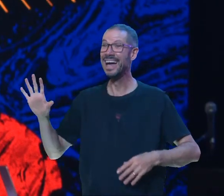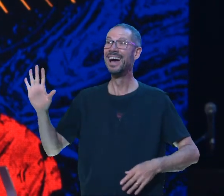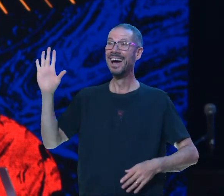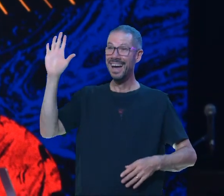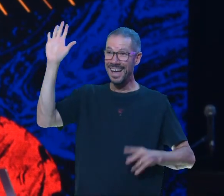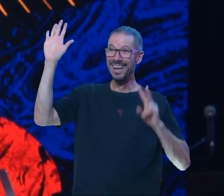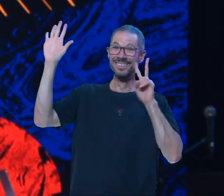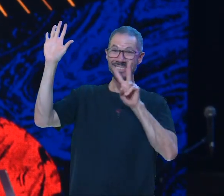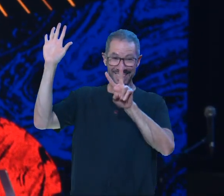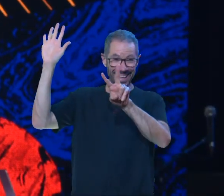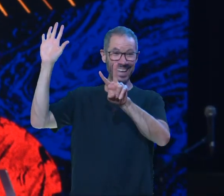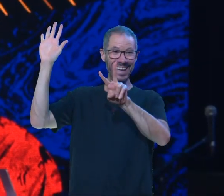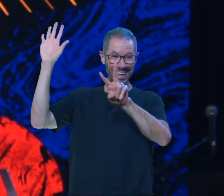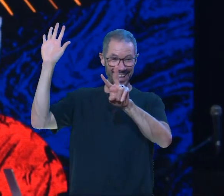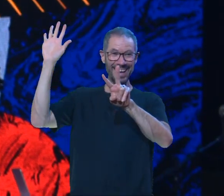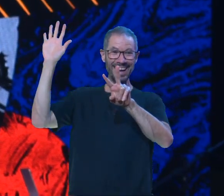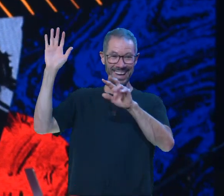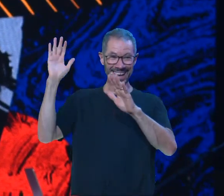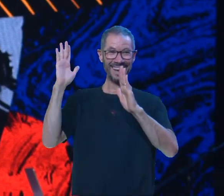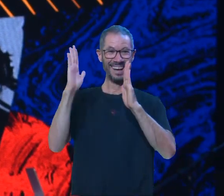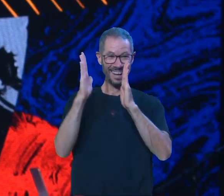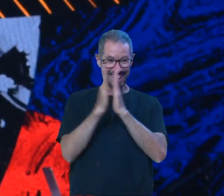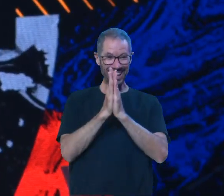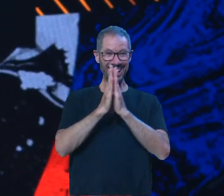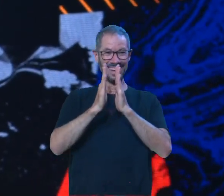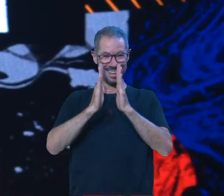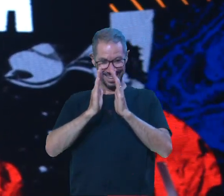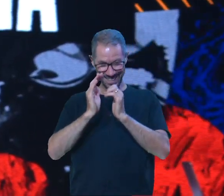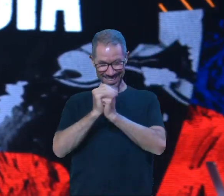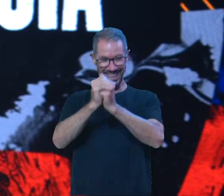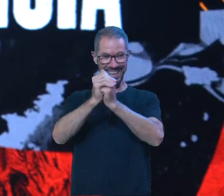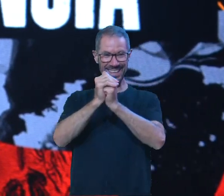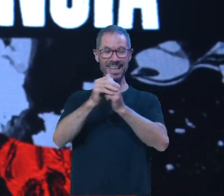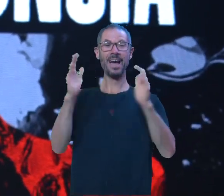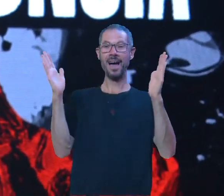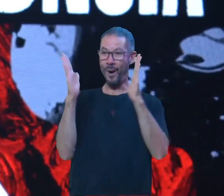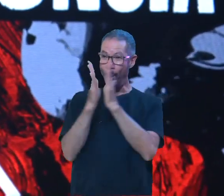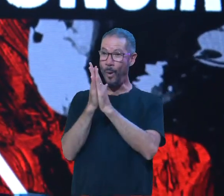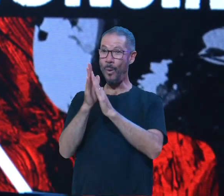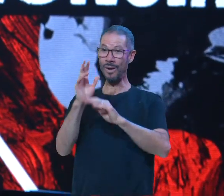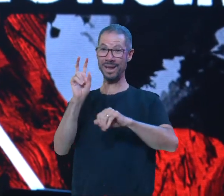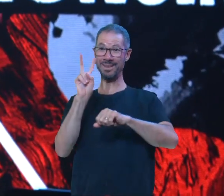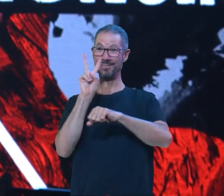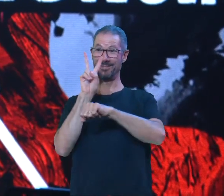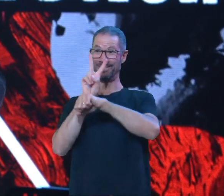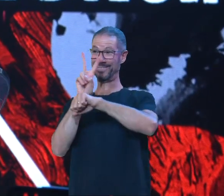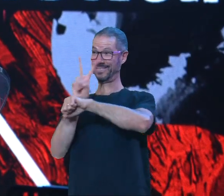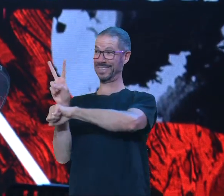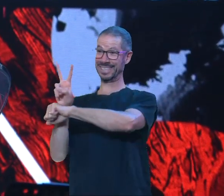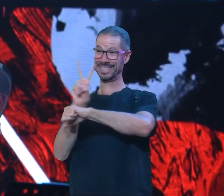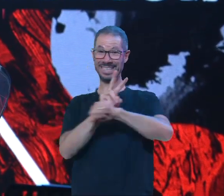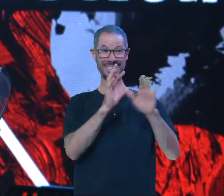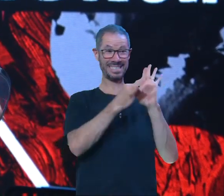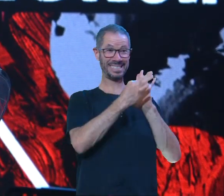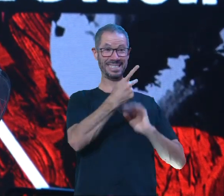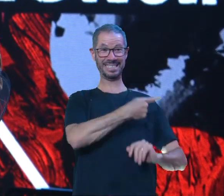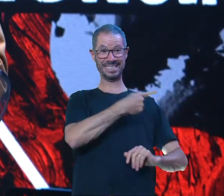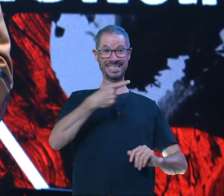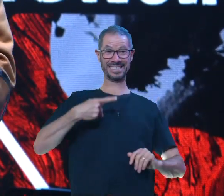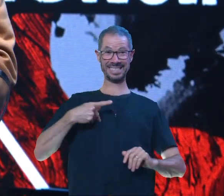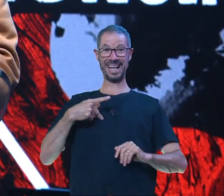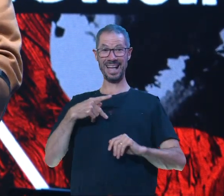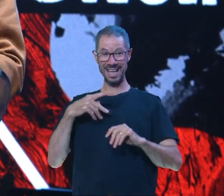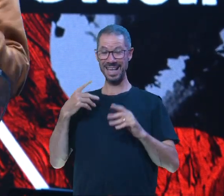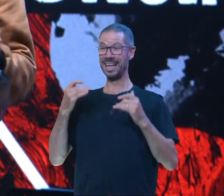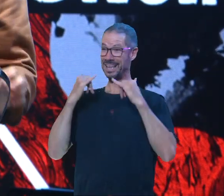ver. Isso. Amém. Ora, meu irmão, vigia. Dica pastoral, muitas dicas pastorais e